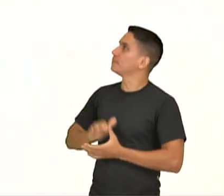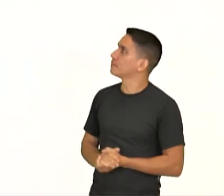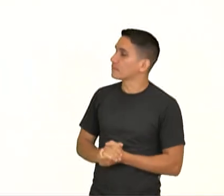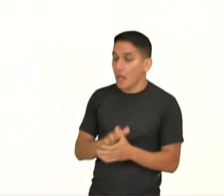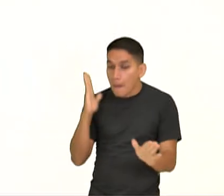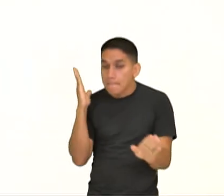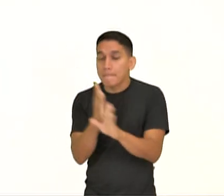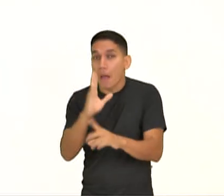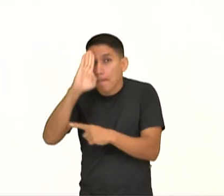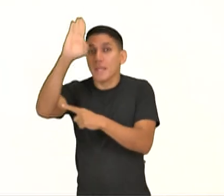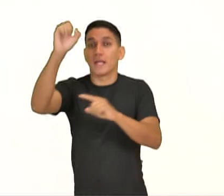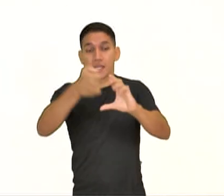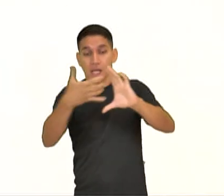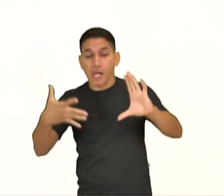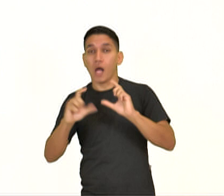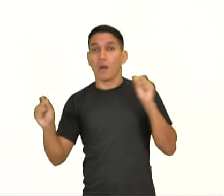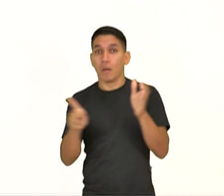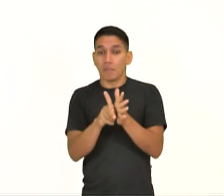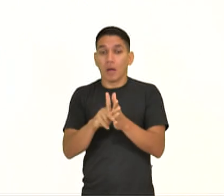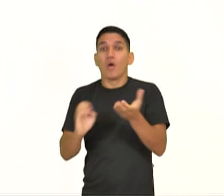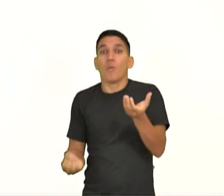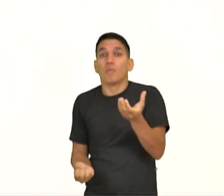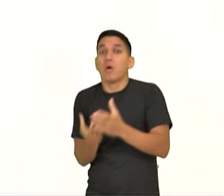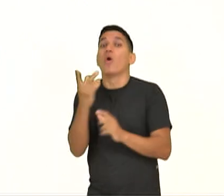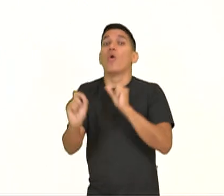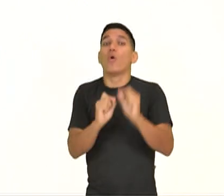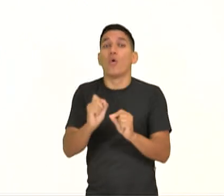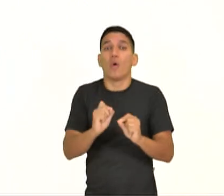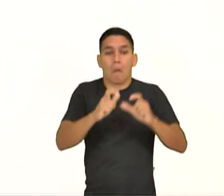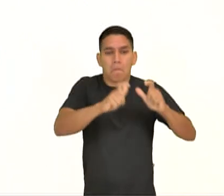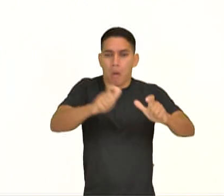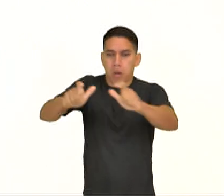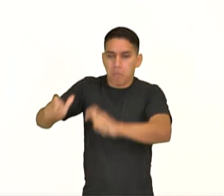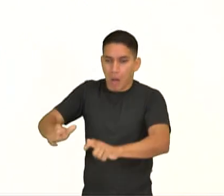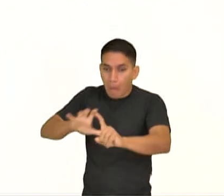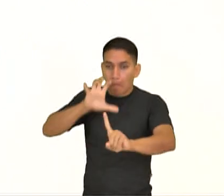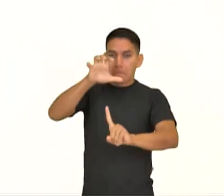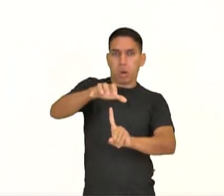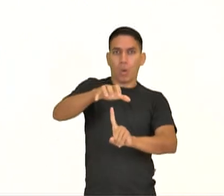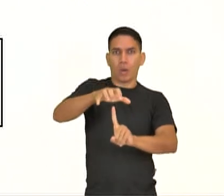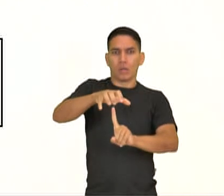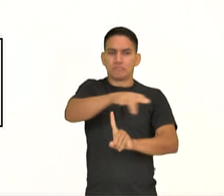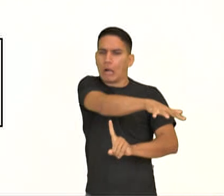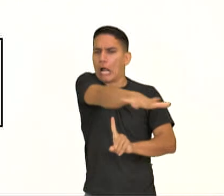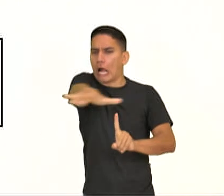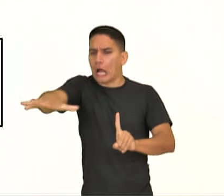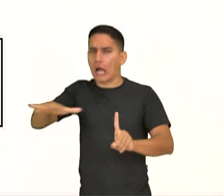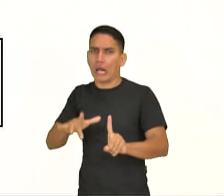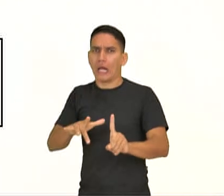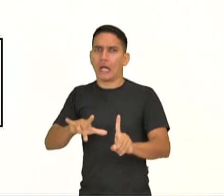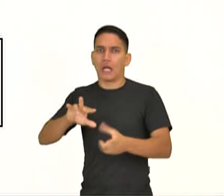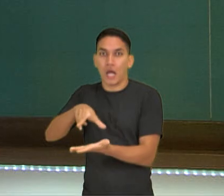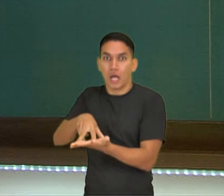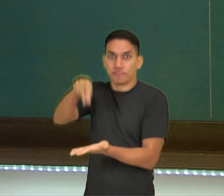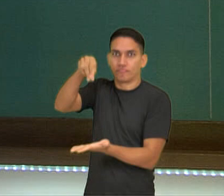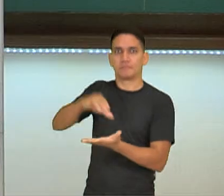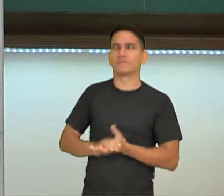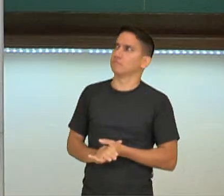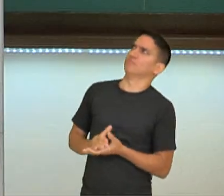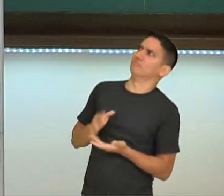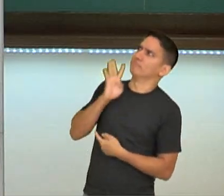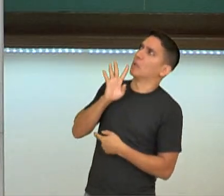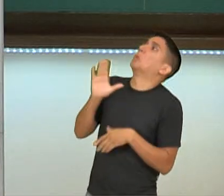Identificar as principais características da formação do Reino de Kush. Legal, professor. E aí?